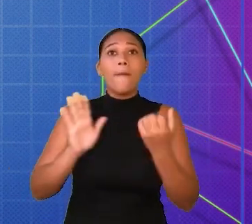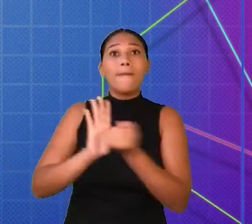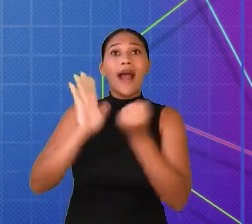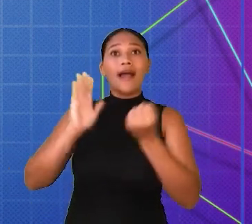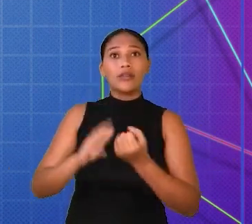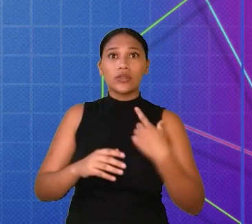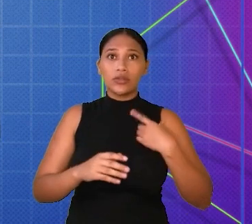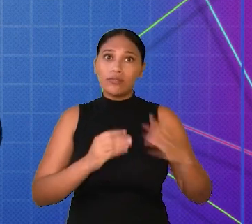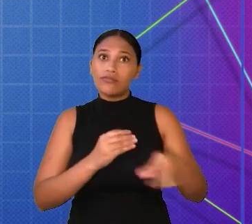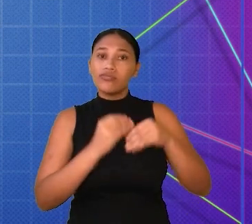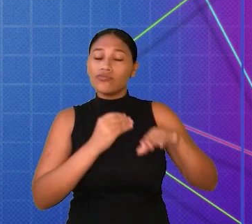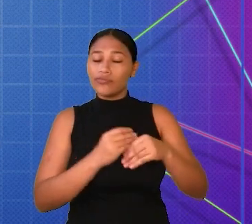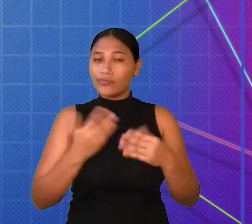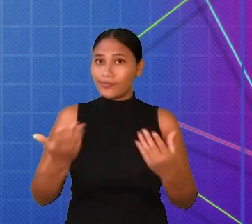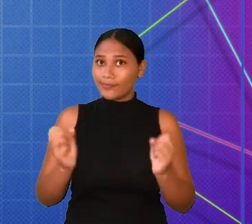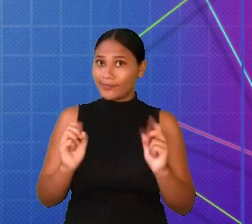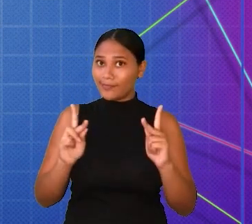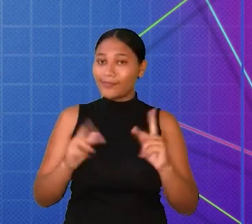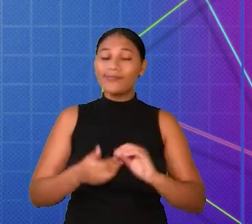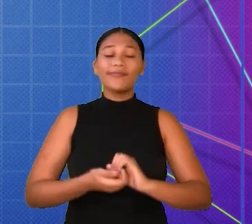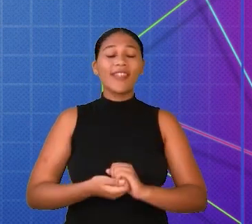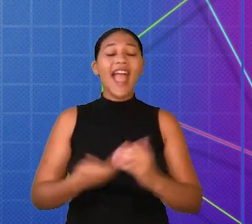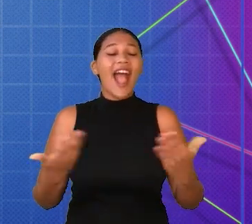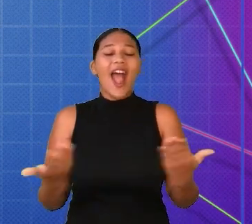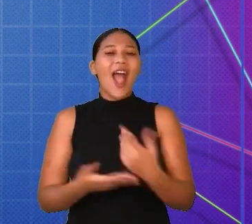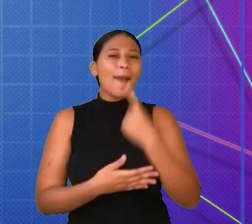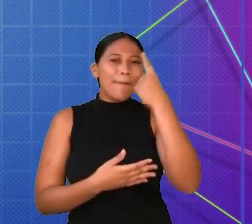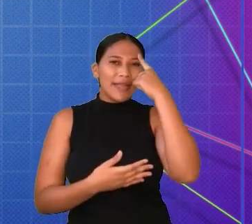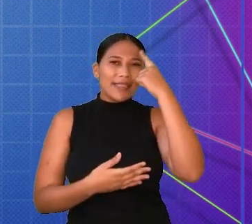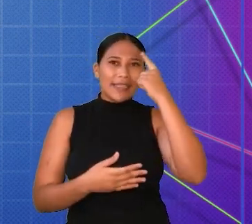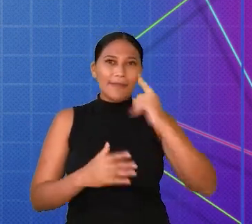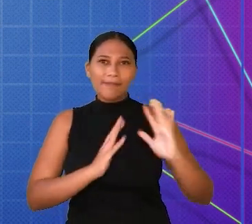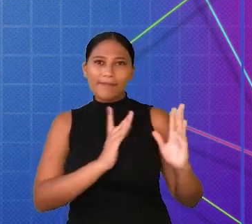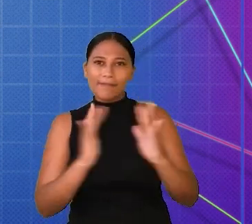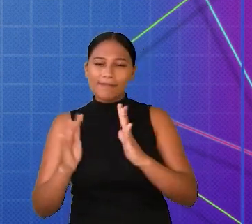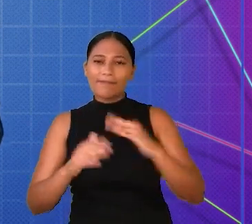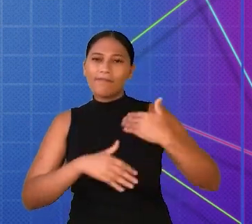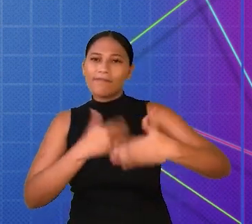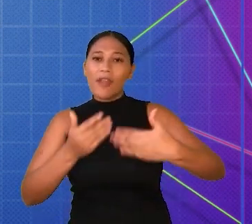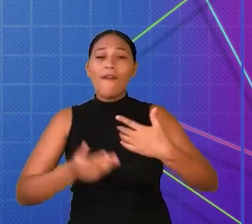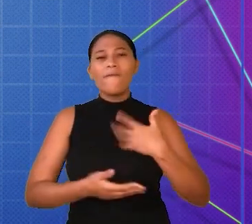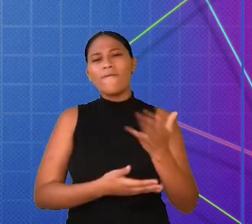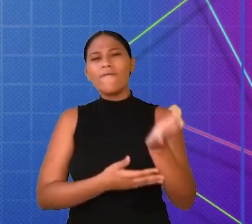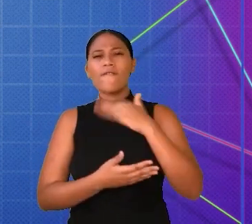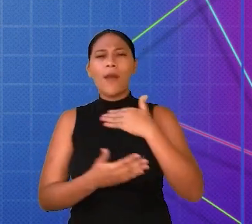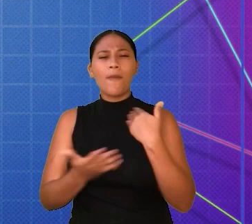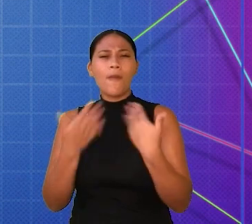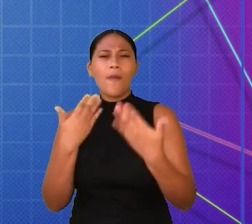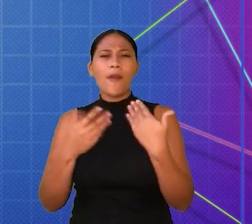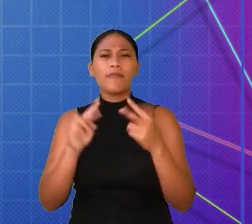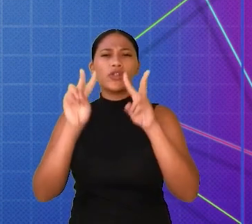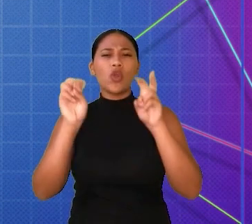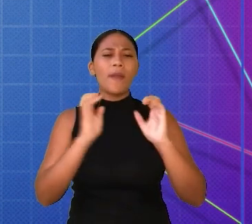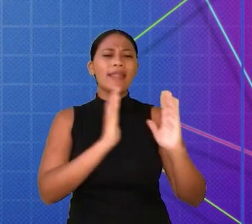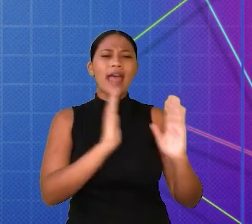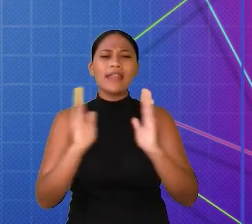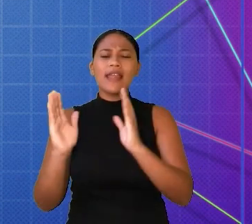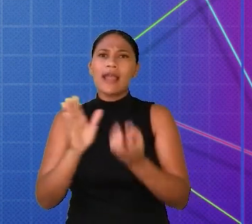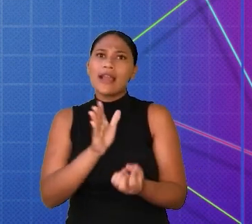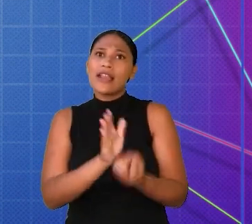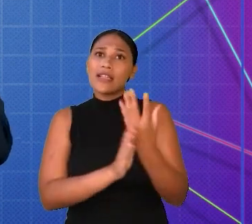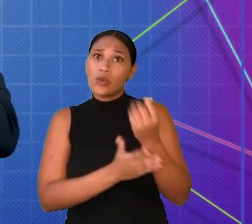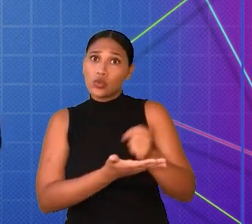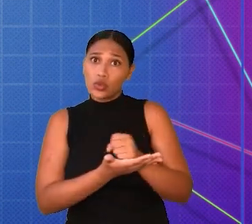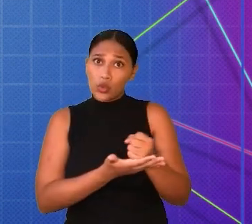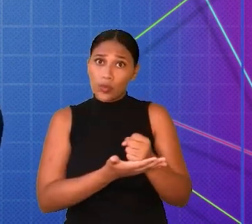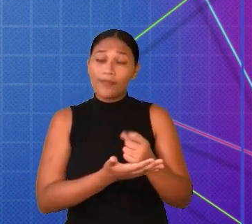nesse processo e qual é o impacto de suas contribuições. Agora, pensando nessa linha de produção, vamos discorrer um pouco